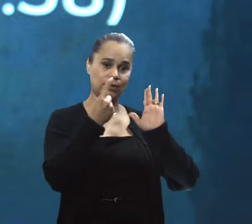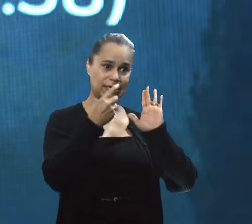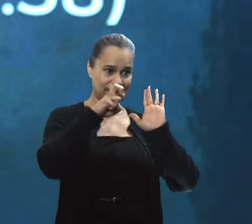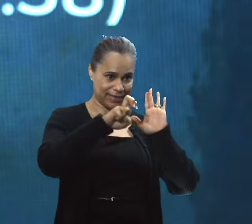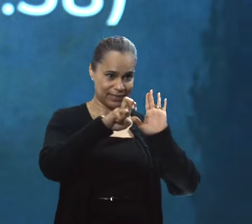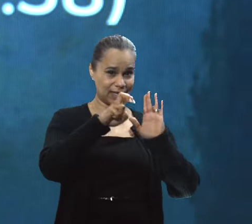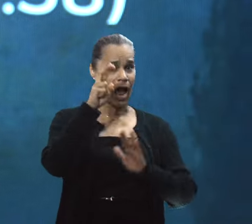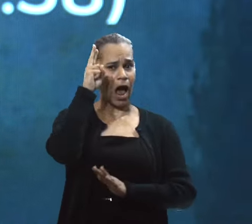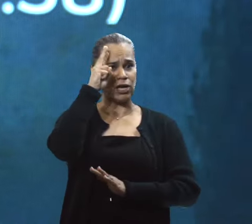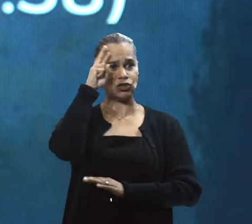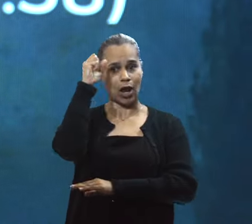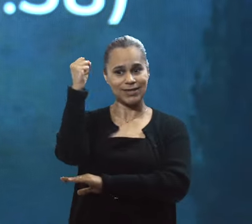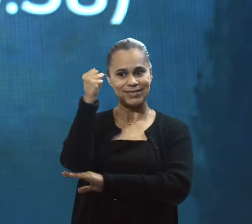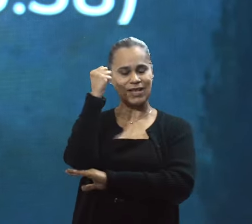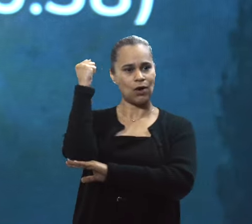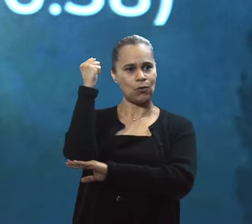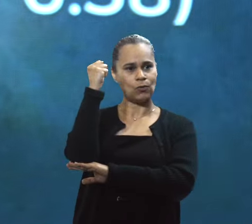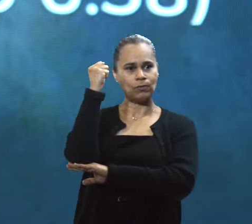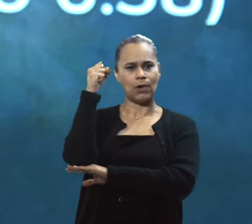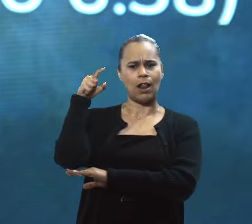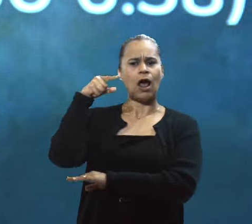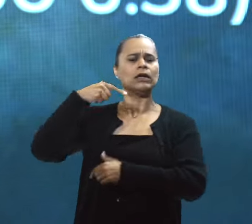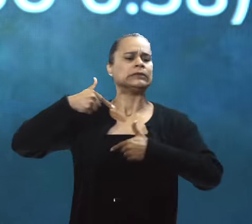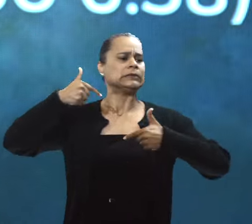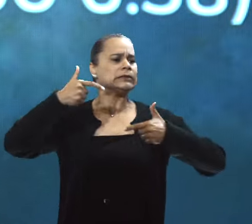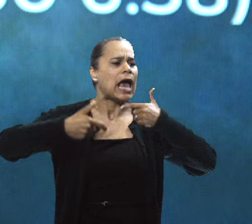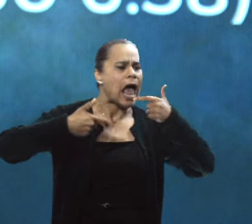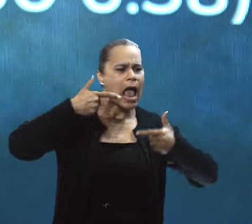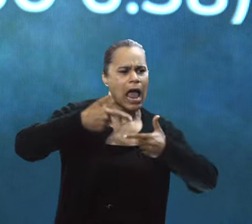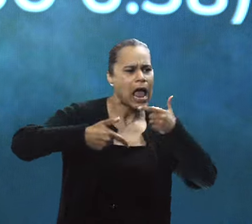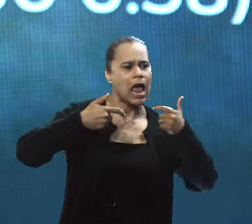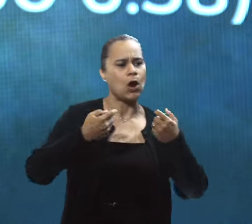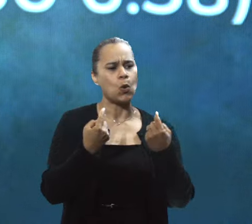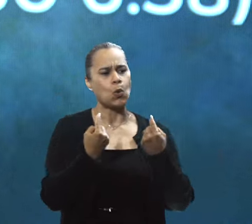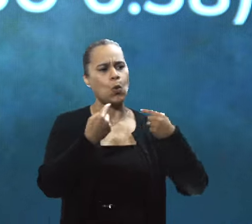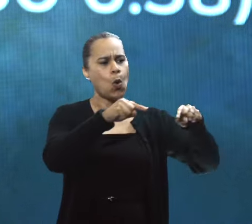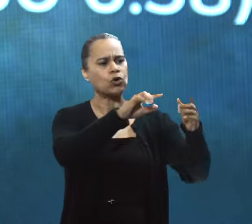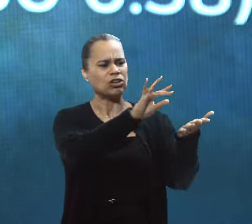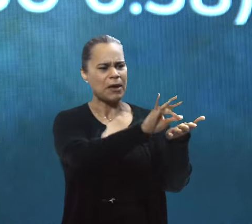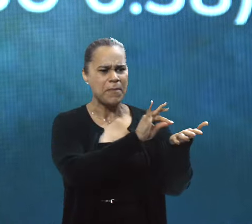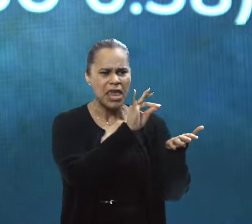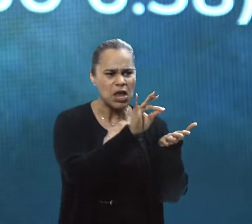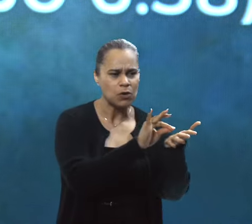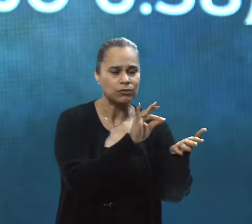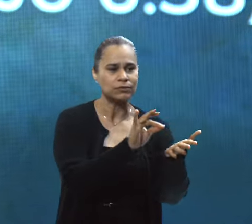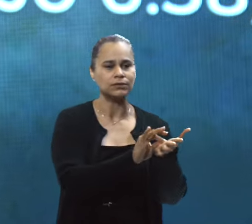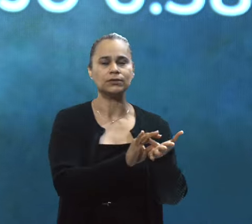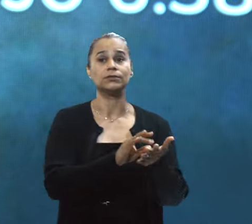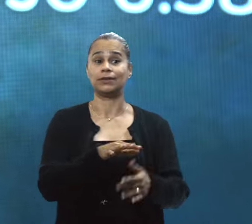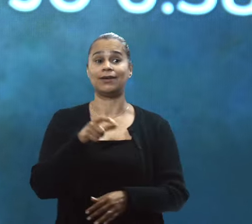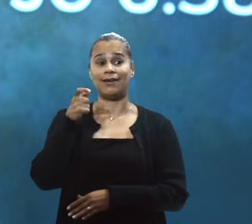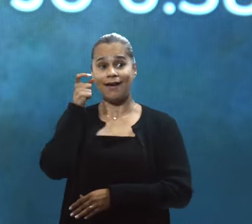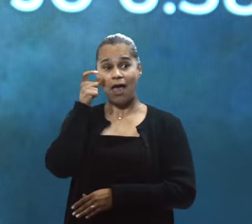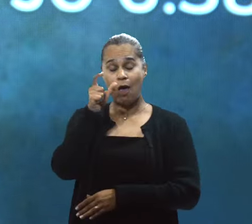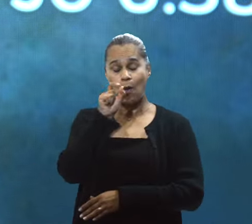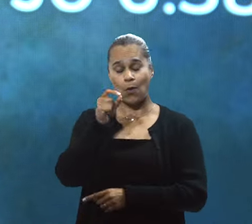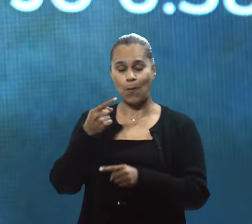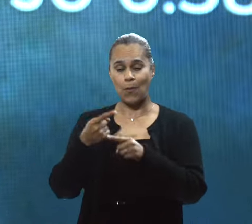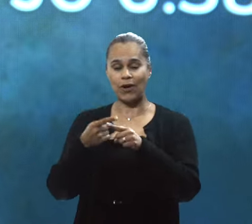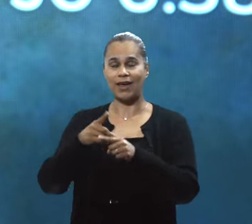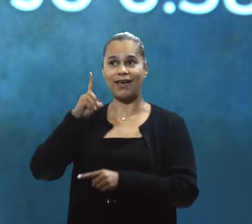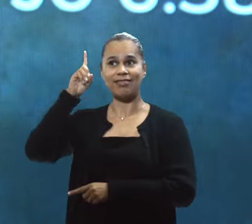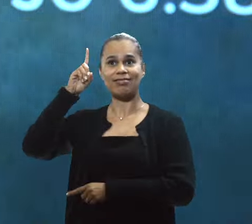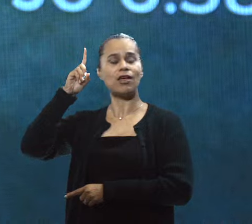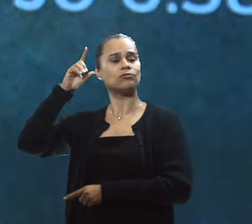A história de Saul na guerra contra os amalequitas. É muito interessante porque Deus manda